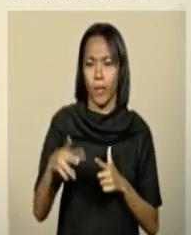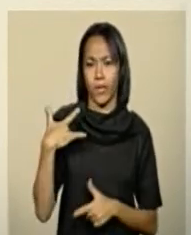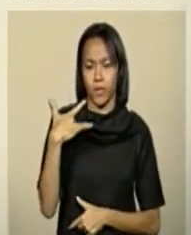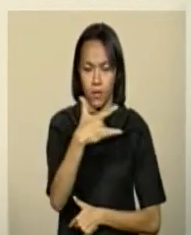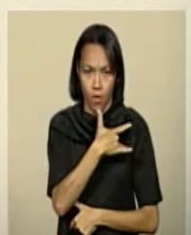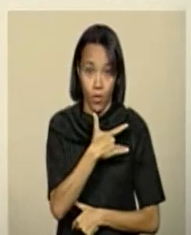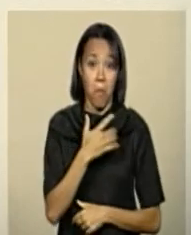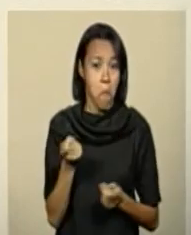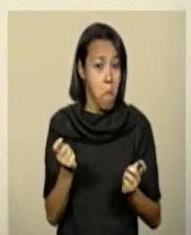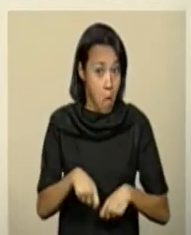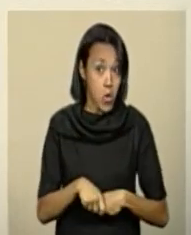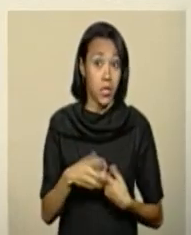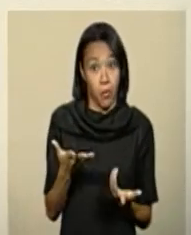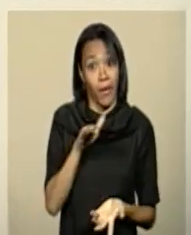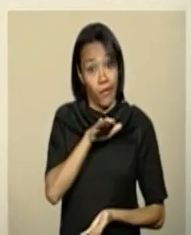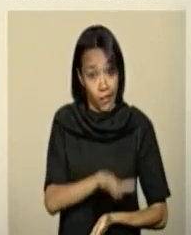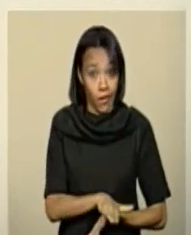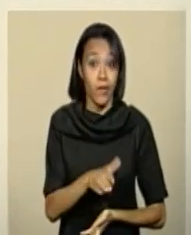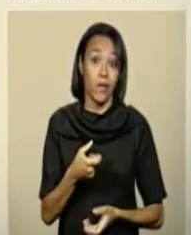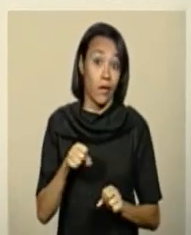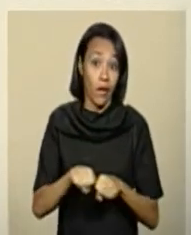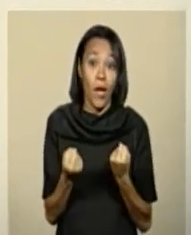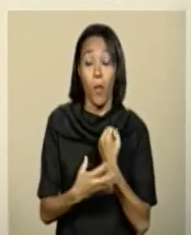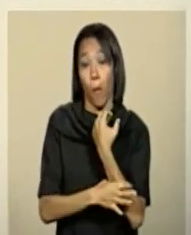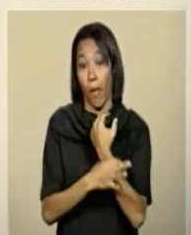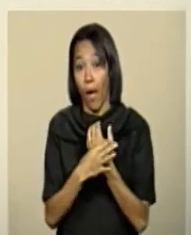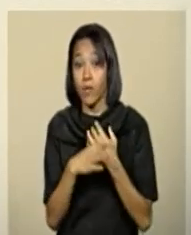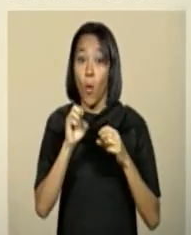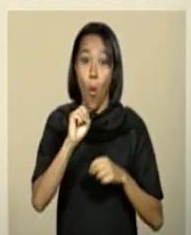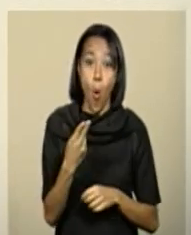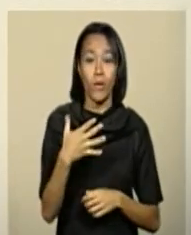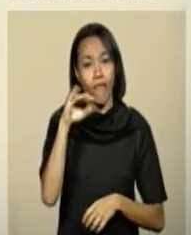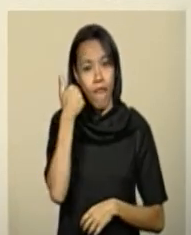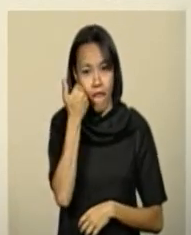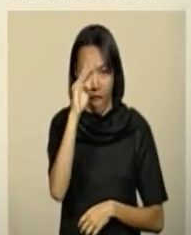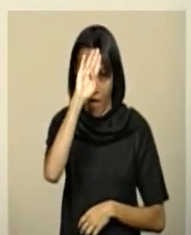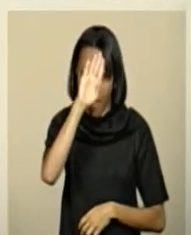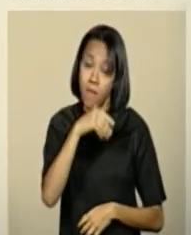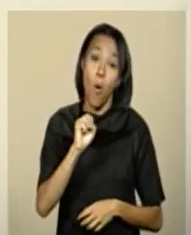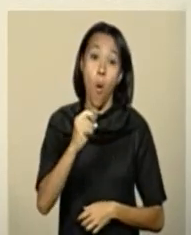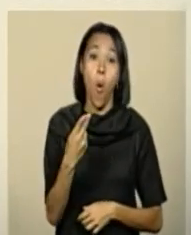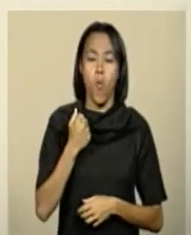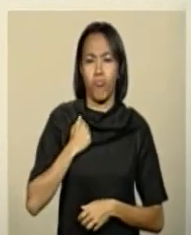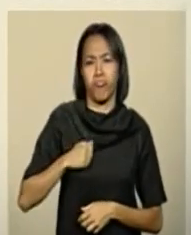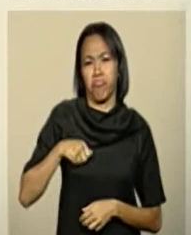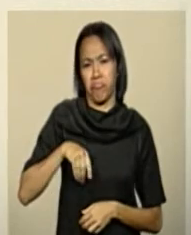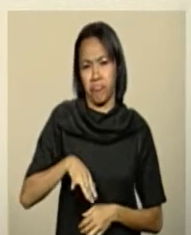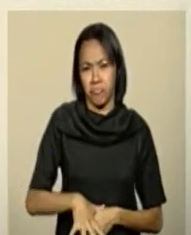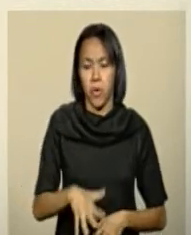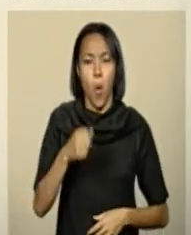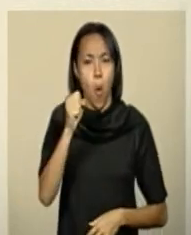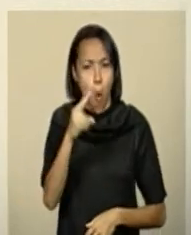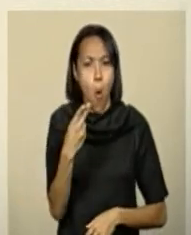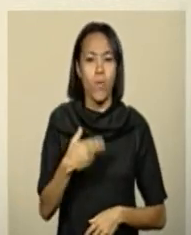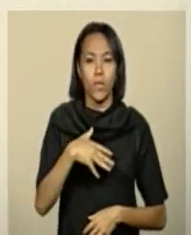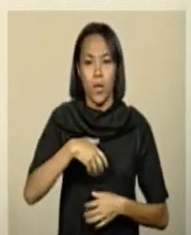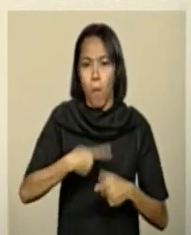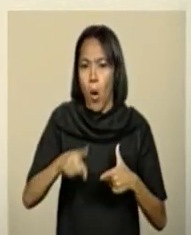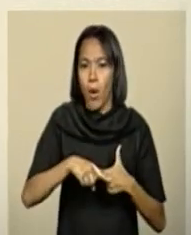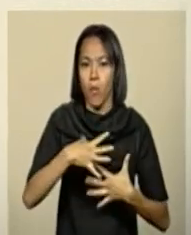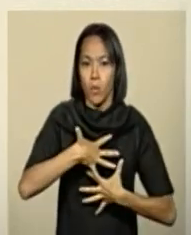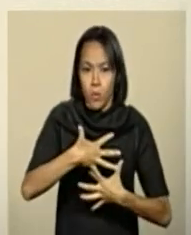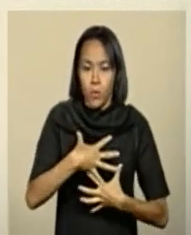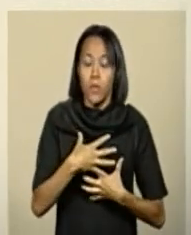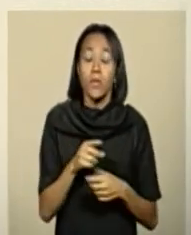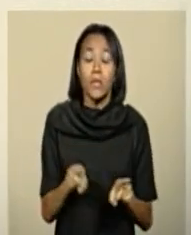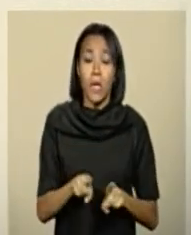saúde. Pode ser uma criança que quebrou um braço, ou que está com febre, ou que está com diarreia, ou teve asma. Mas